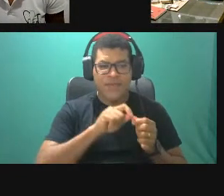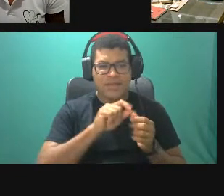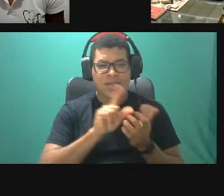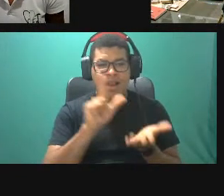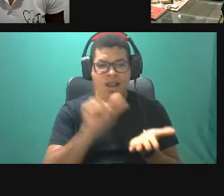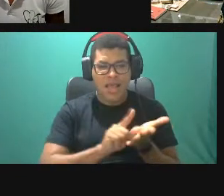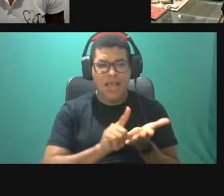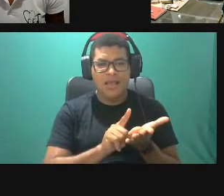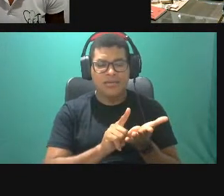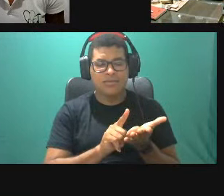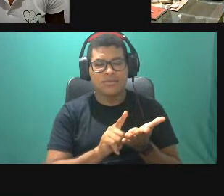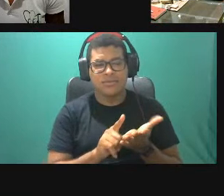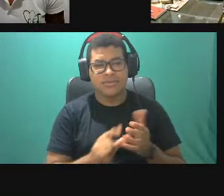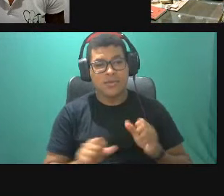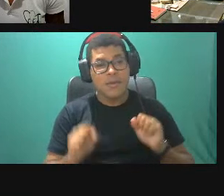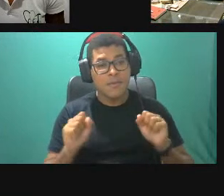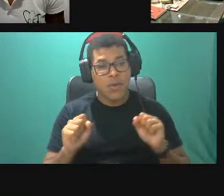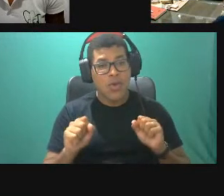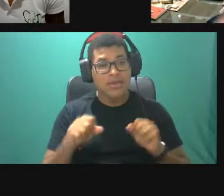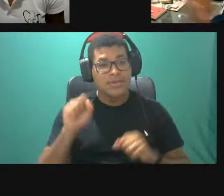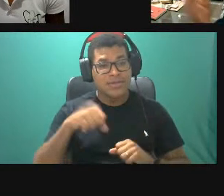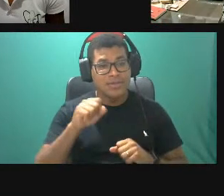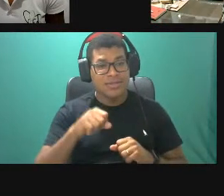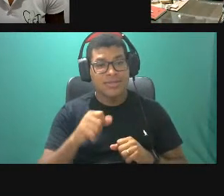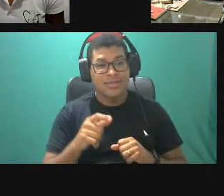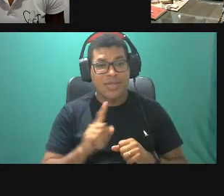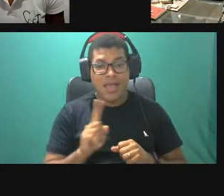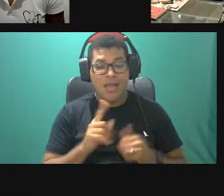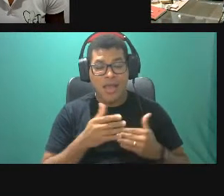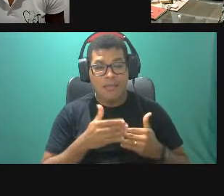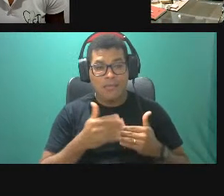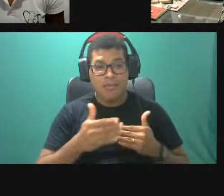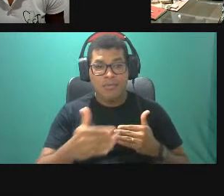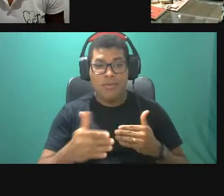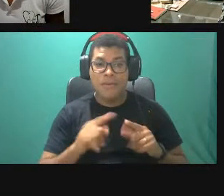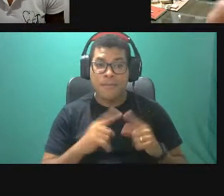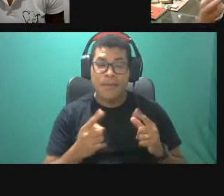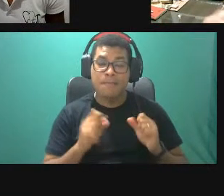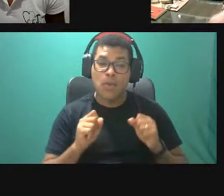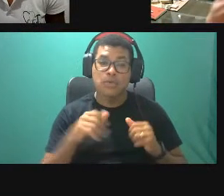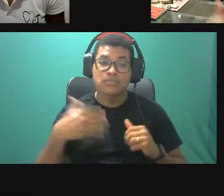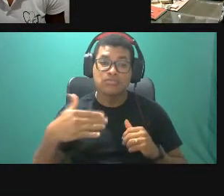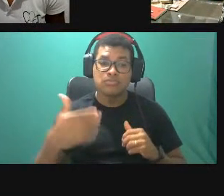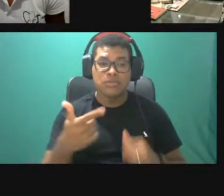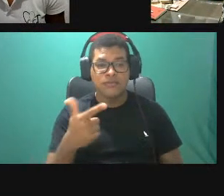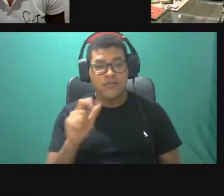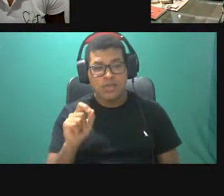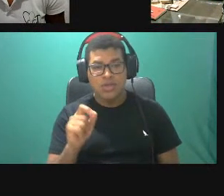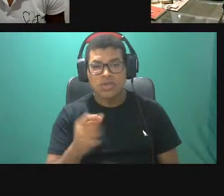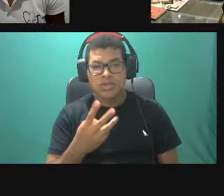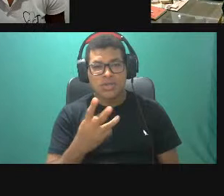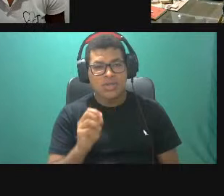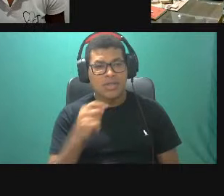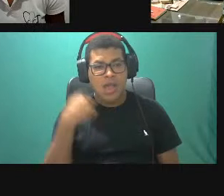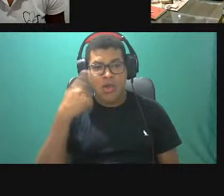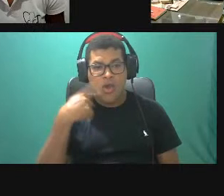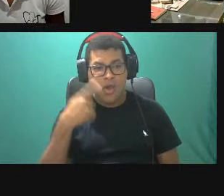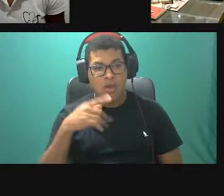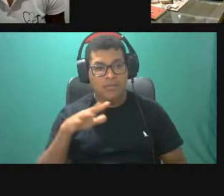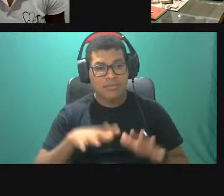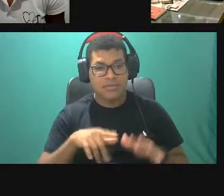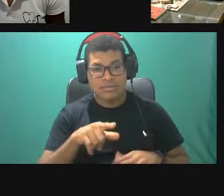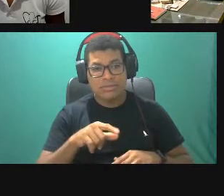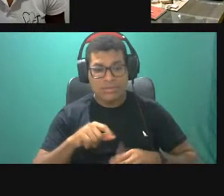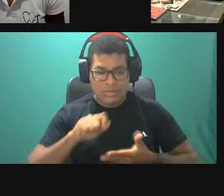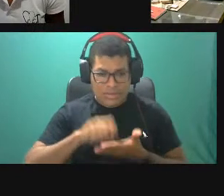vezes pode te levar, lógico que não sequencialmente, mas pode te levar a 20, 30 horas ali debruçado